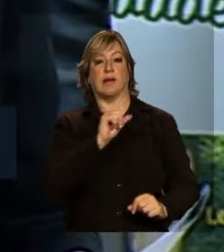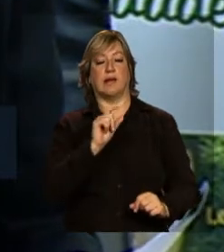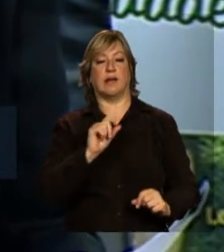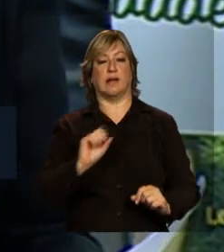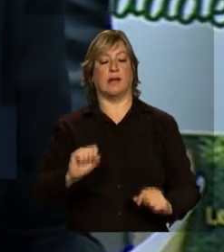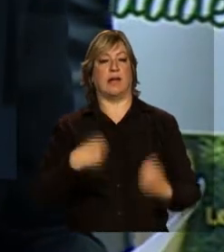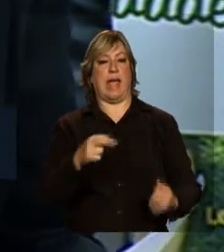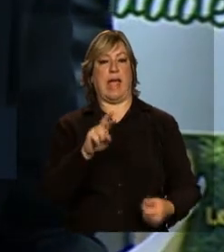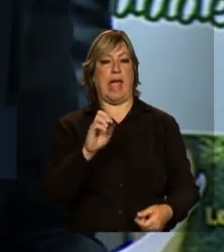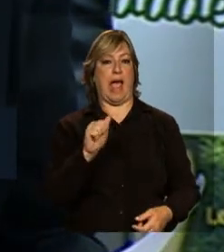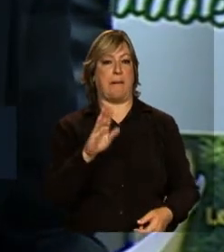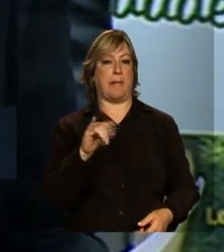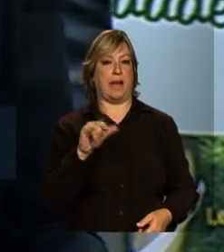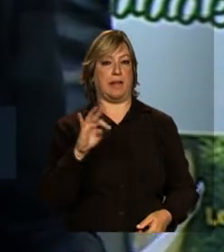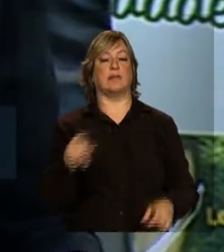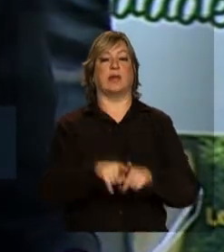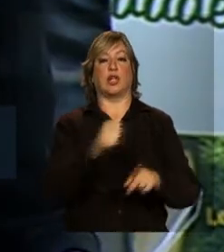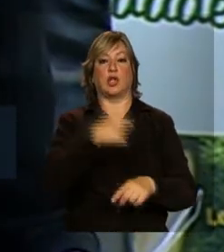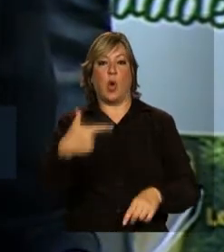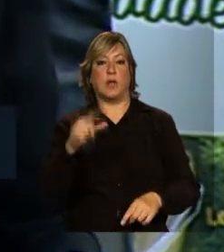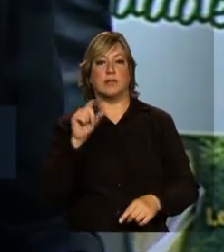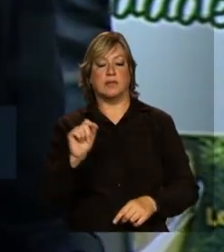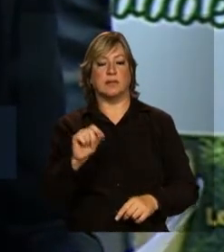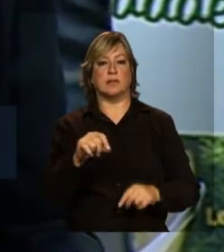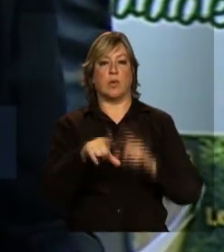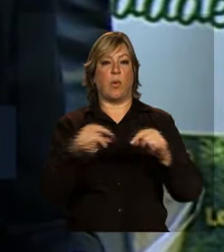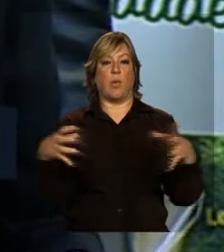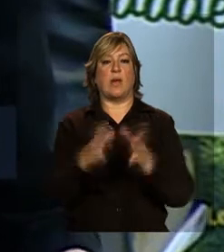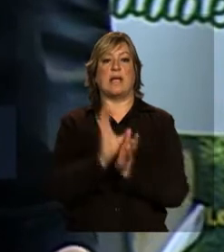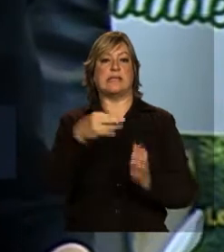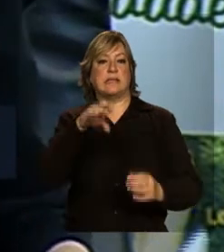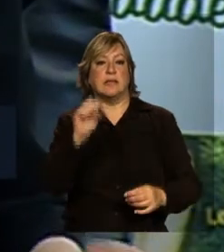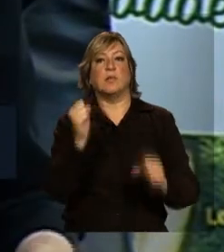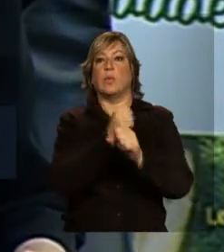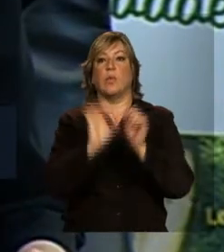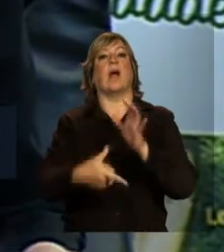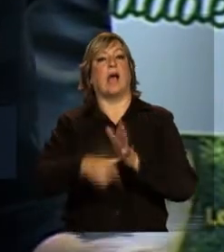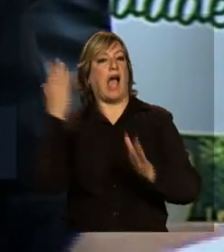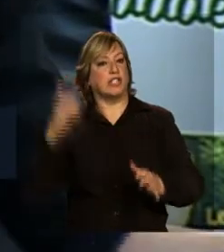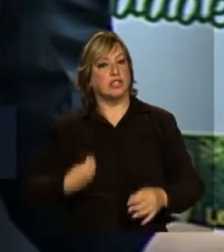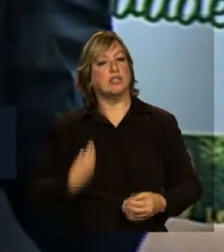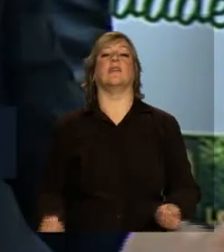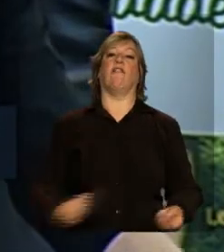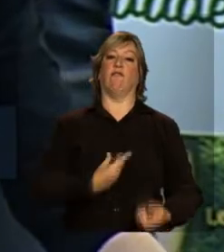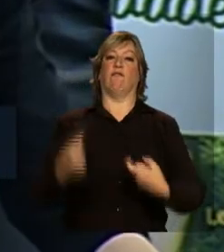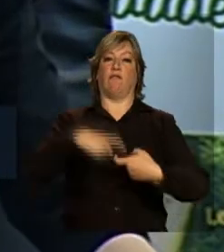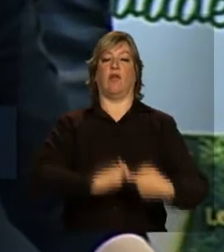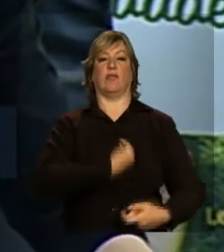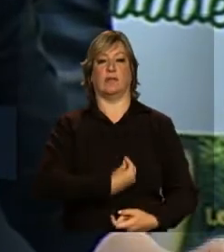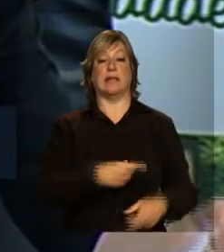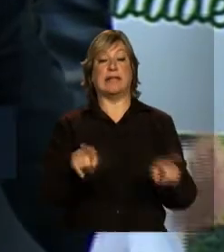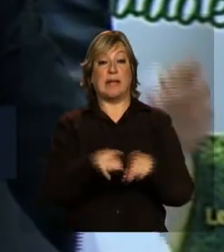reabilitação e 12 qualificações de centros que já existiam. Nós também destacamos o tema das